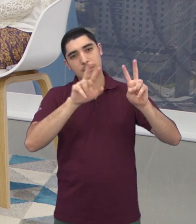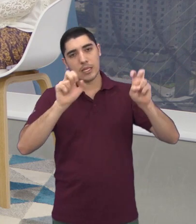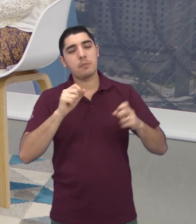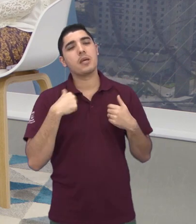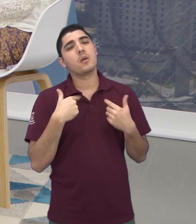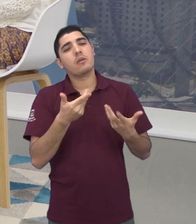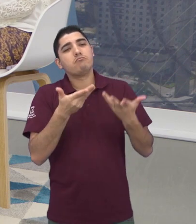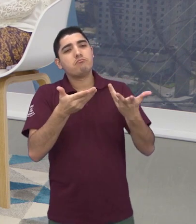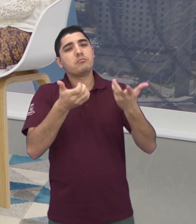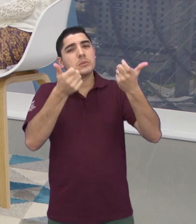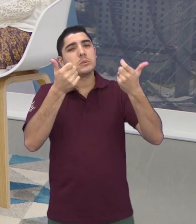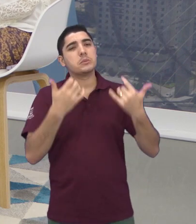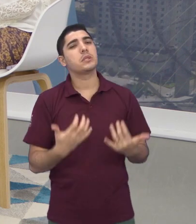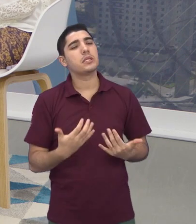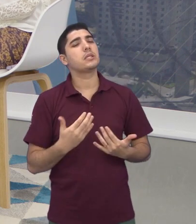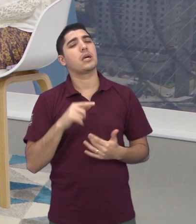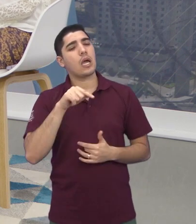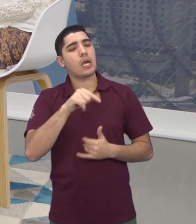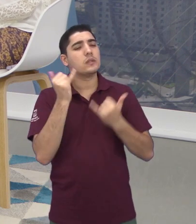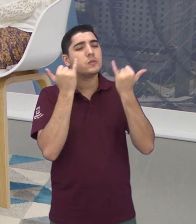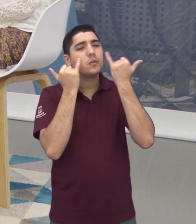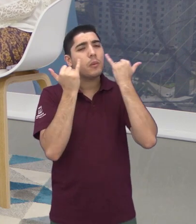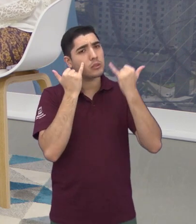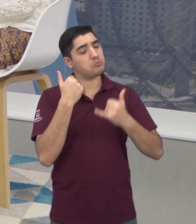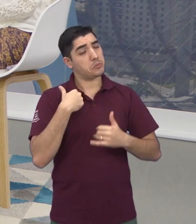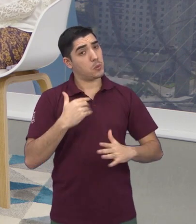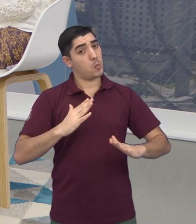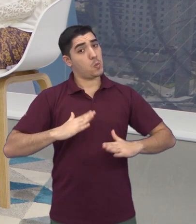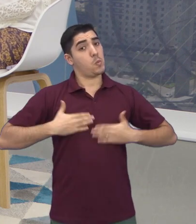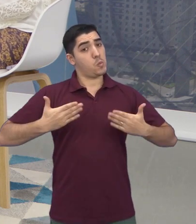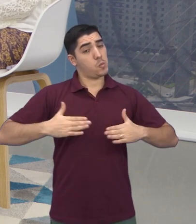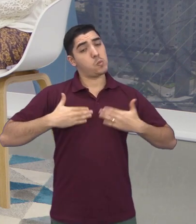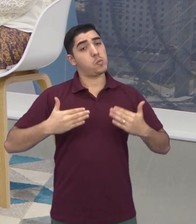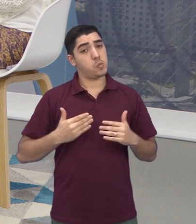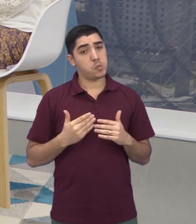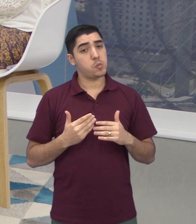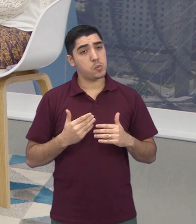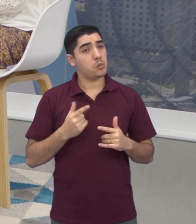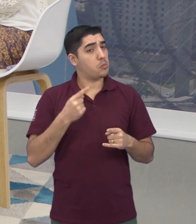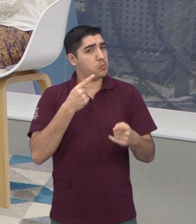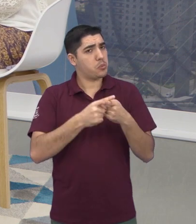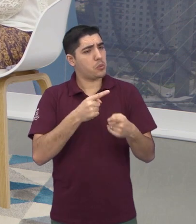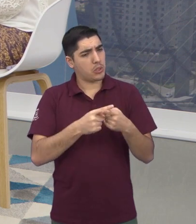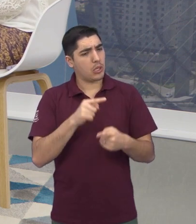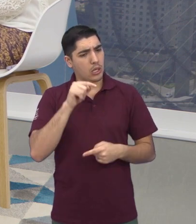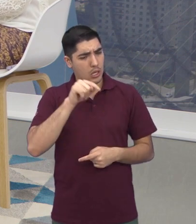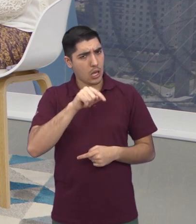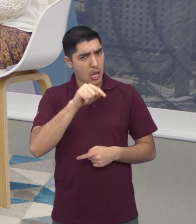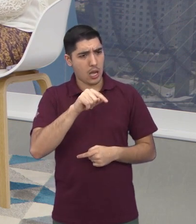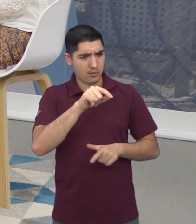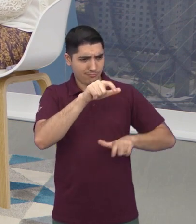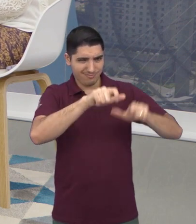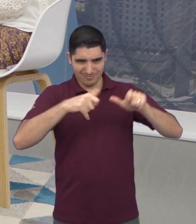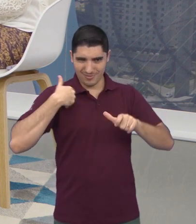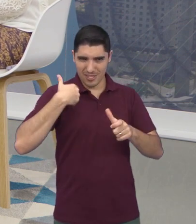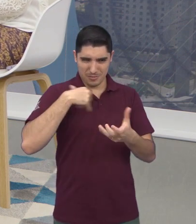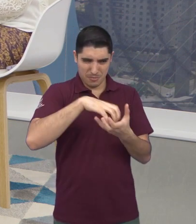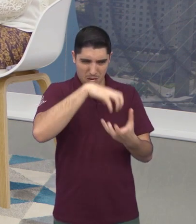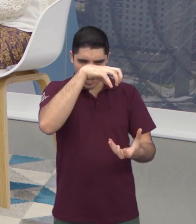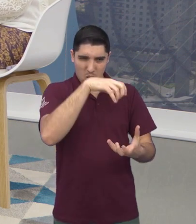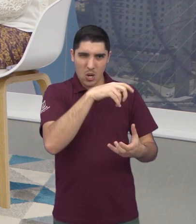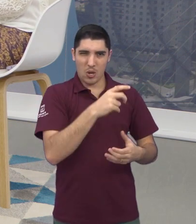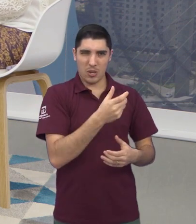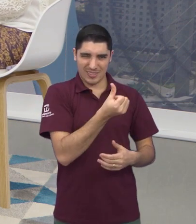você falasse um pouquinho sobre esses dados. Confesso que me chamou a atenção a questão que boa parte deles moram sozinhos, né?